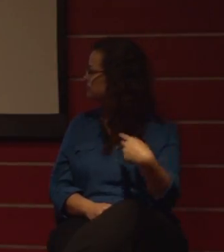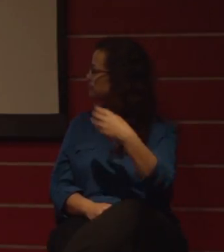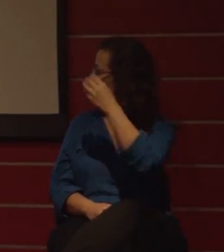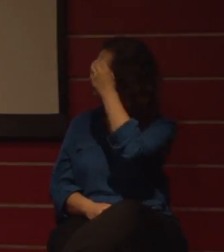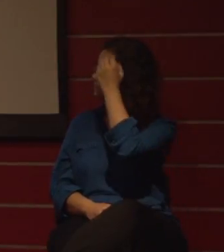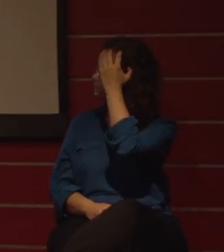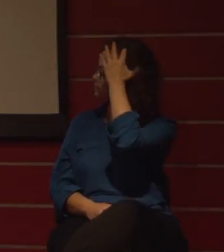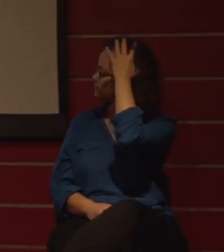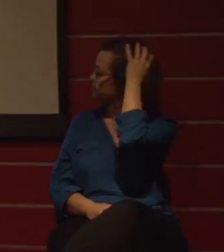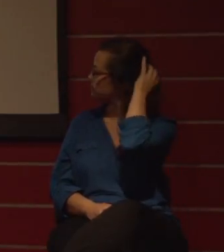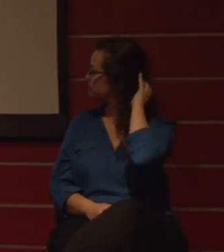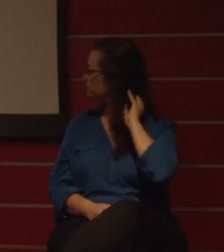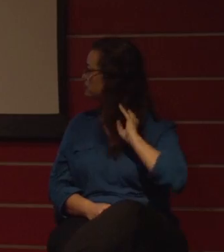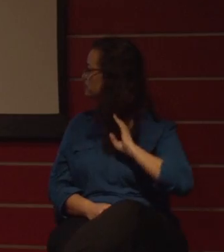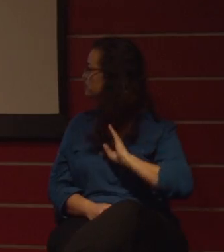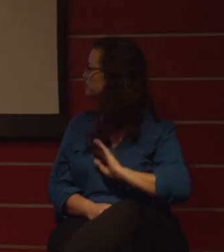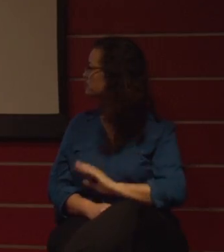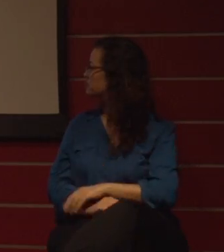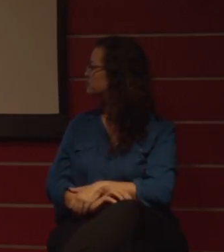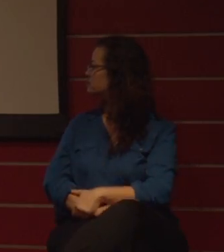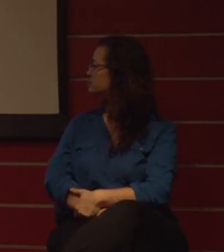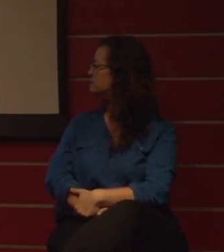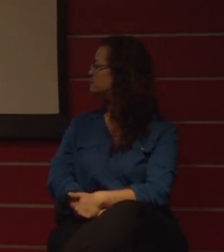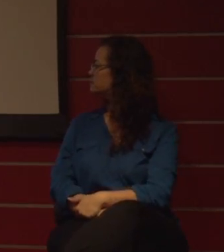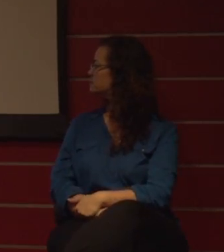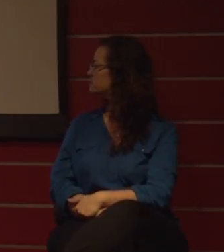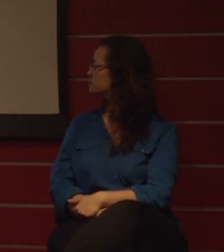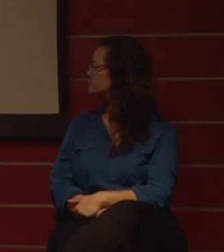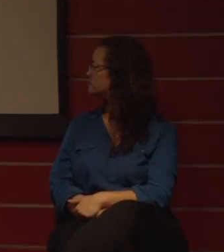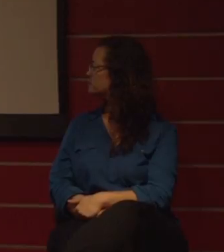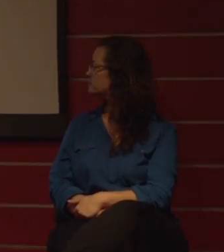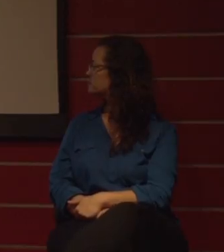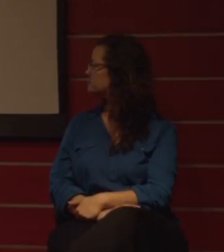who talking about about